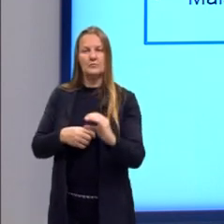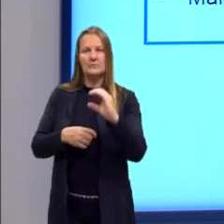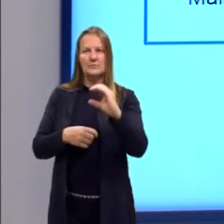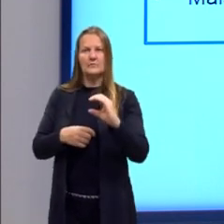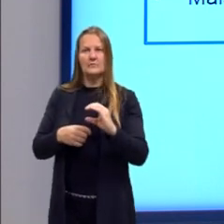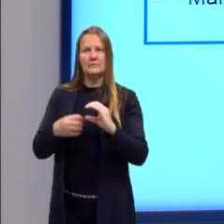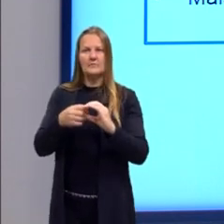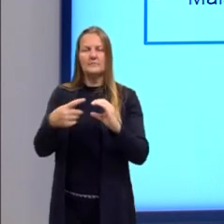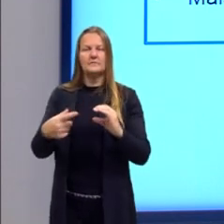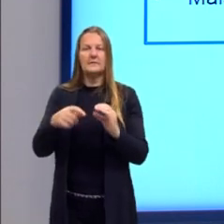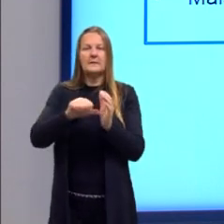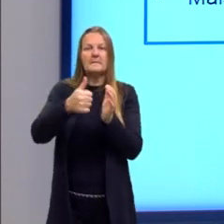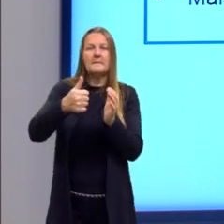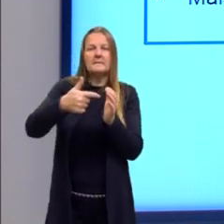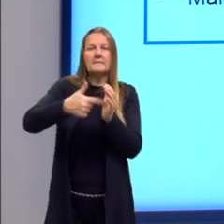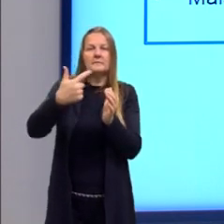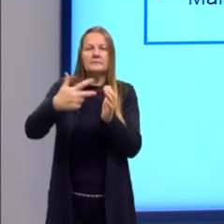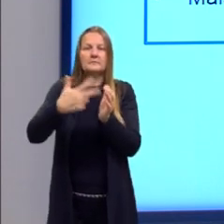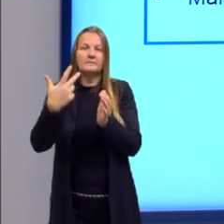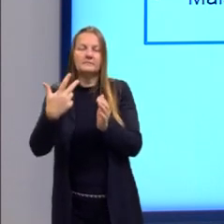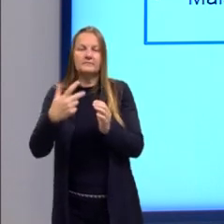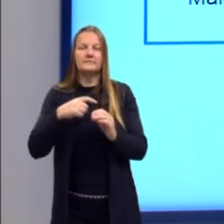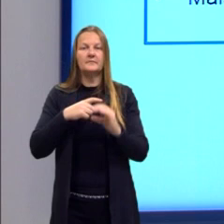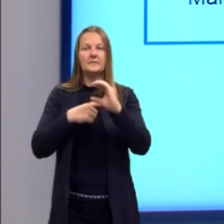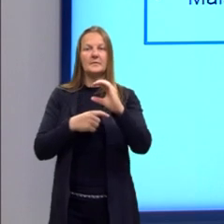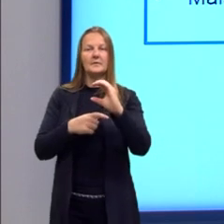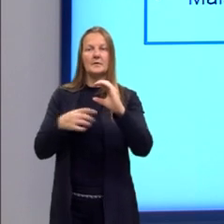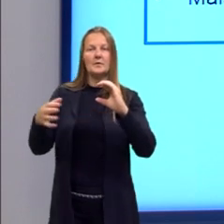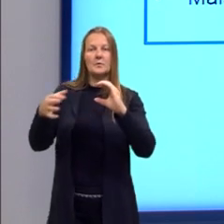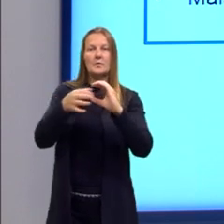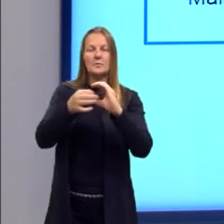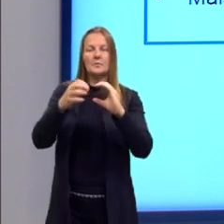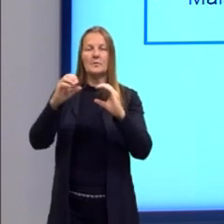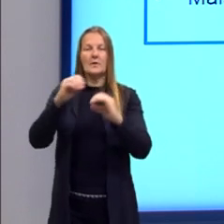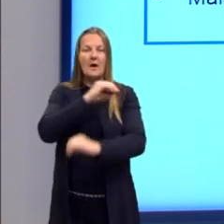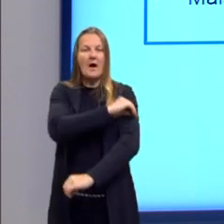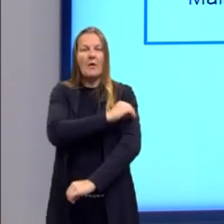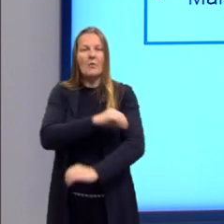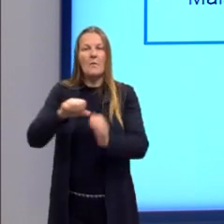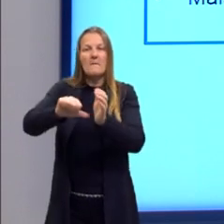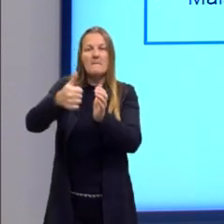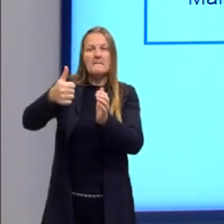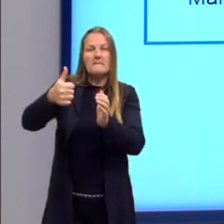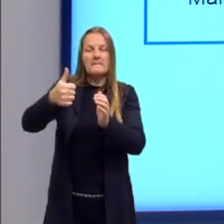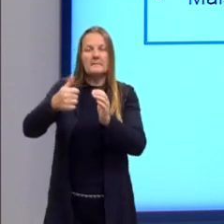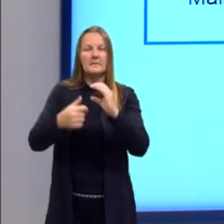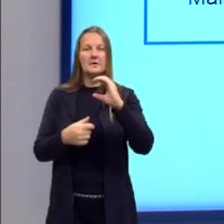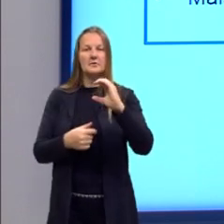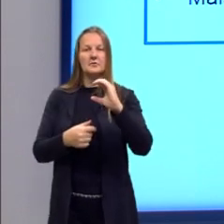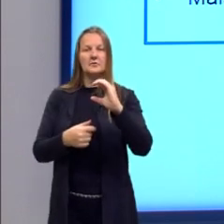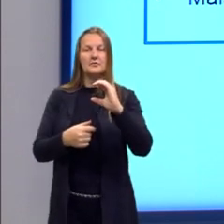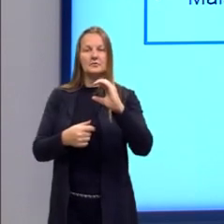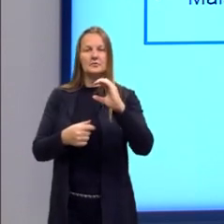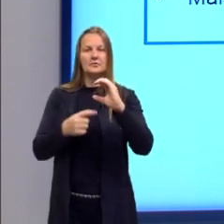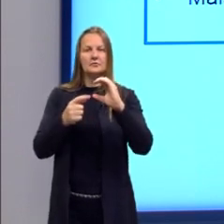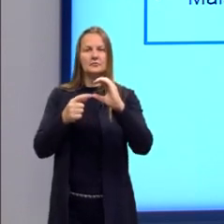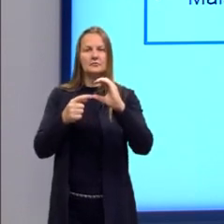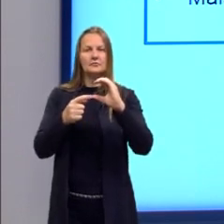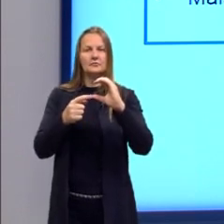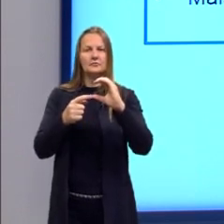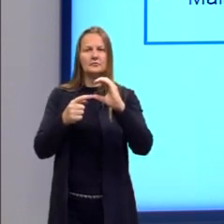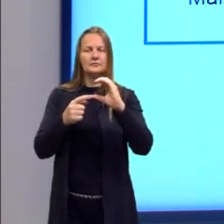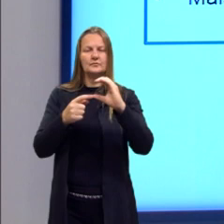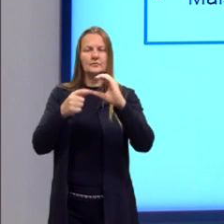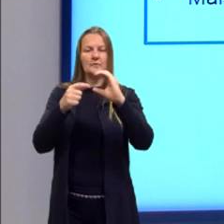se o amido axila tá ligado a um carbono primário Eu tenho um álcool primário se eu estou ligado está ligado a um carbono